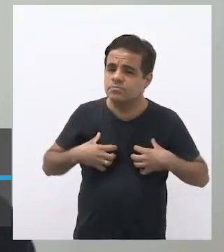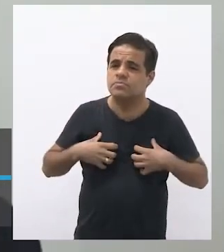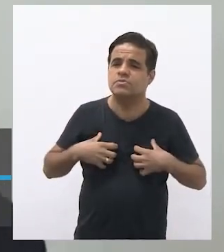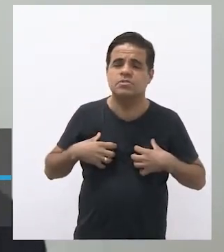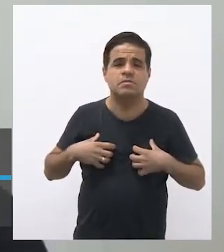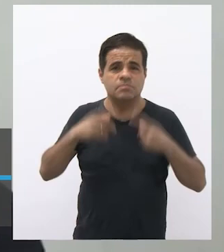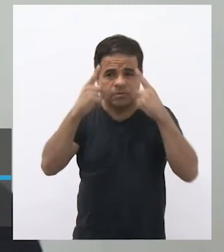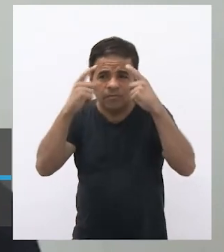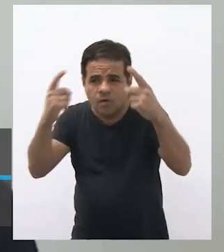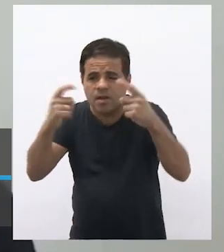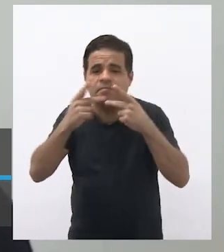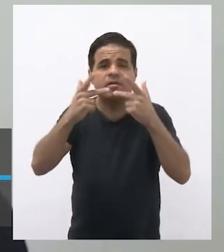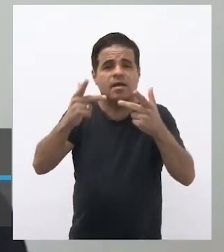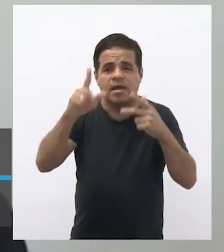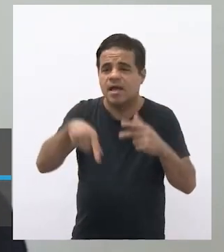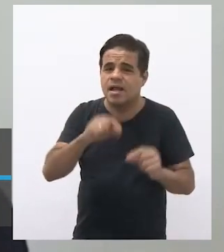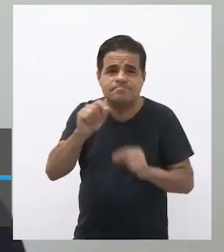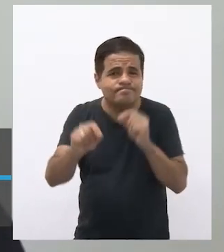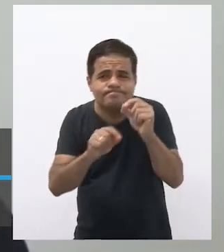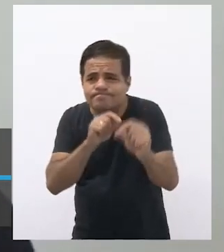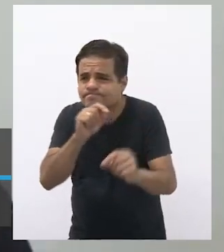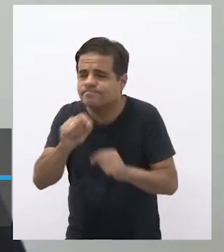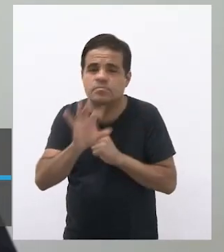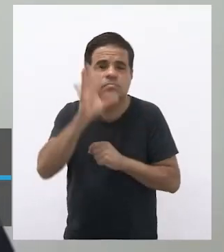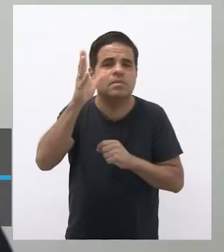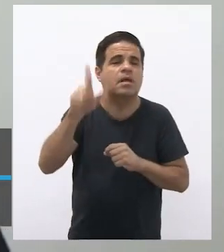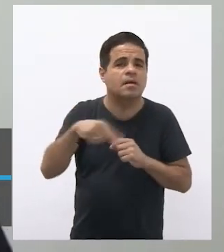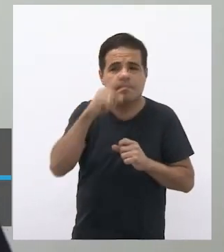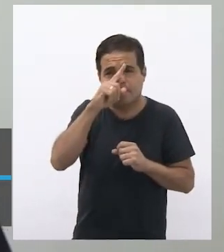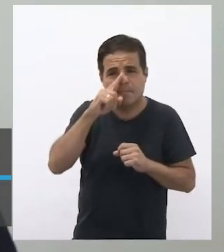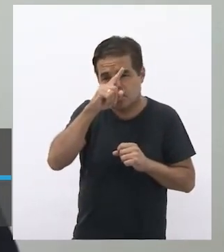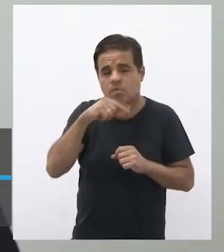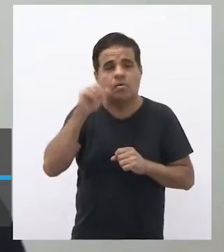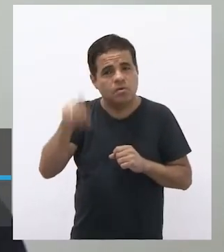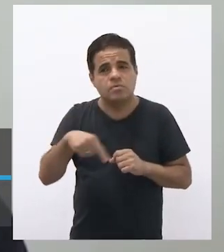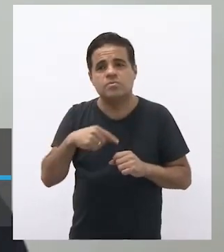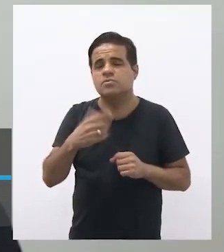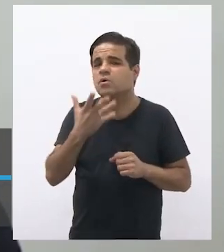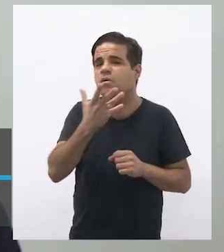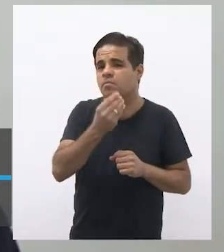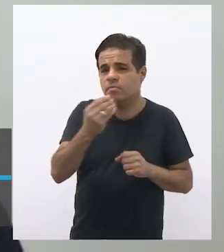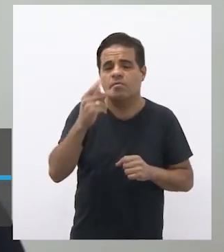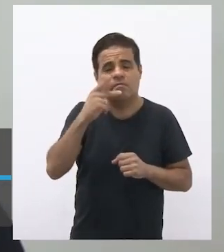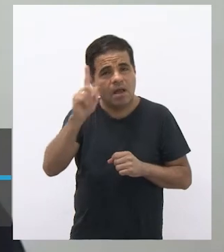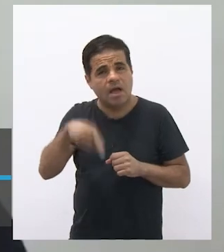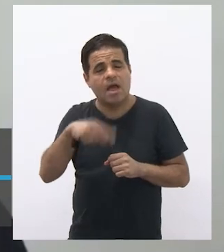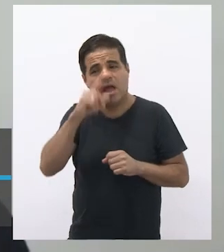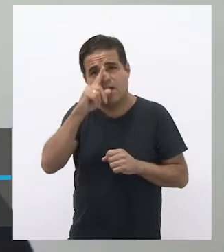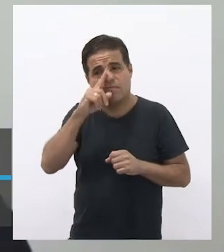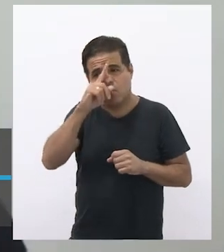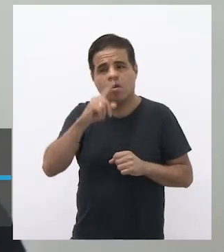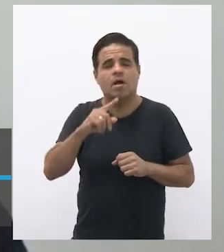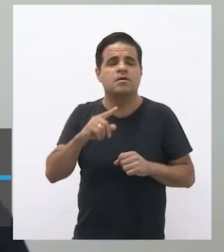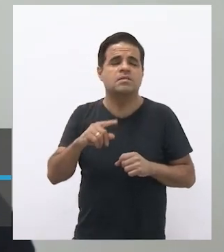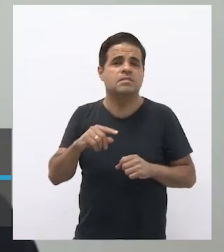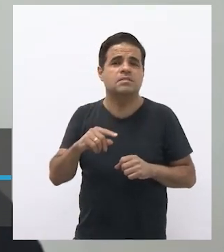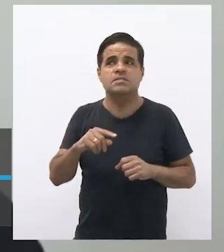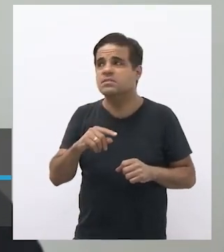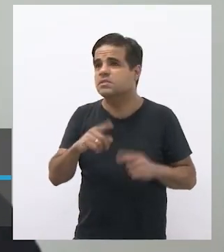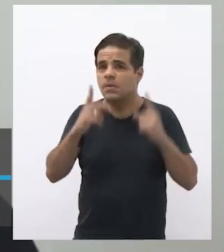que acabam tendo uma função fundamental também por estarem em contato com crianças e adolescentes que podem estar em situação de